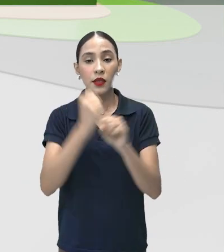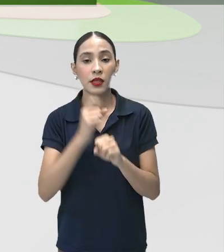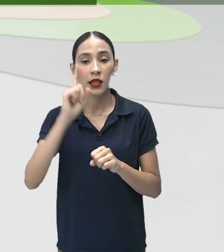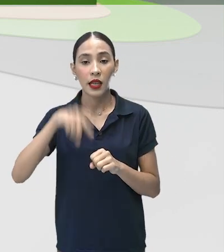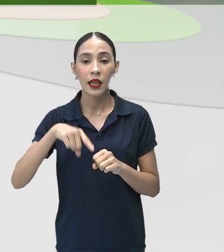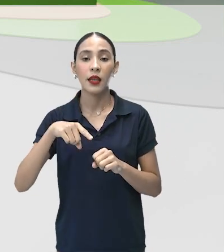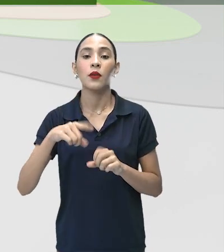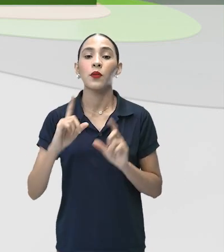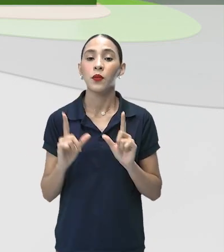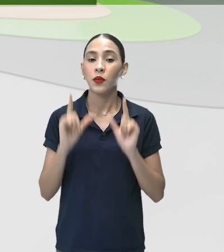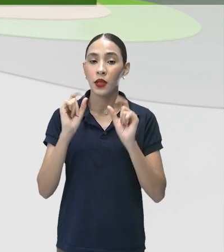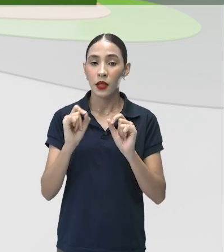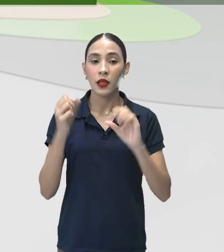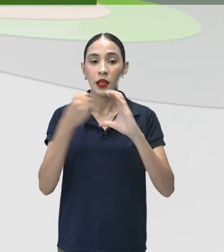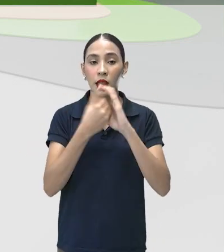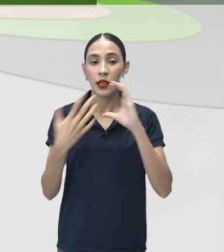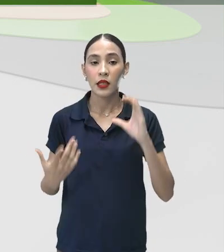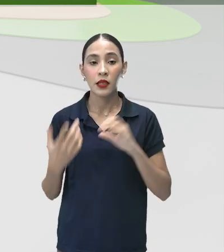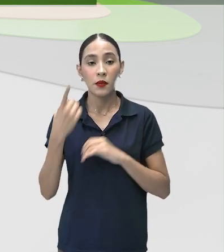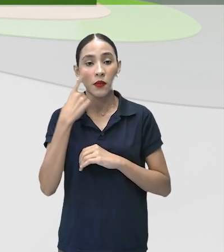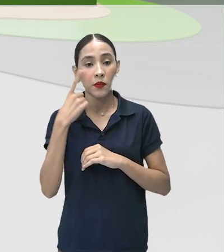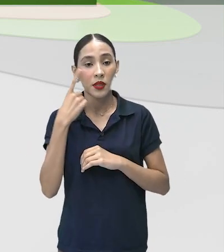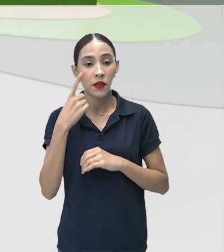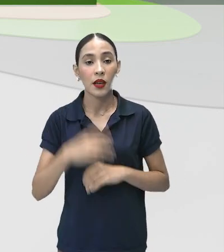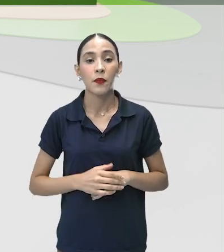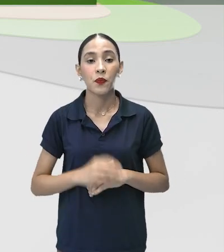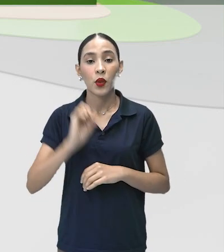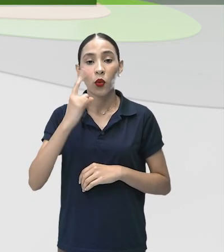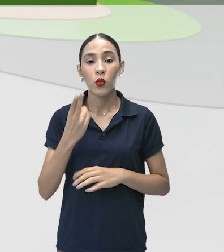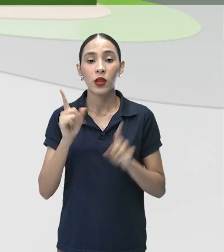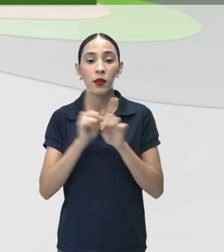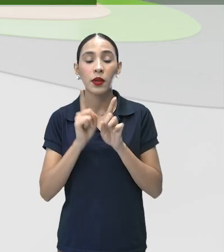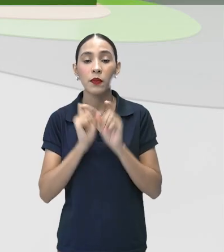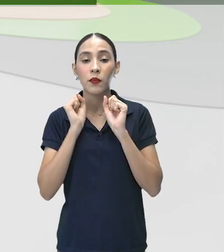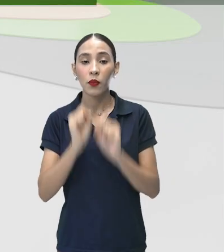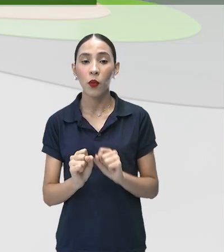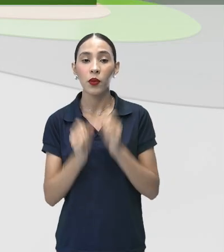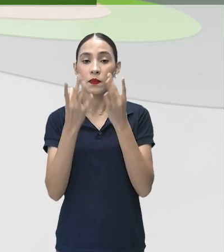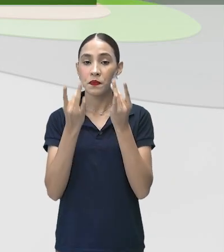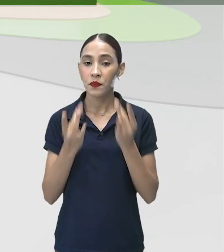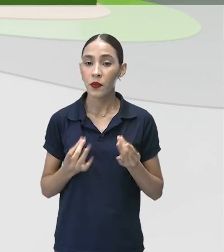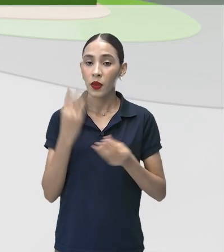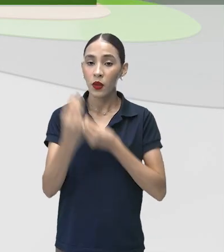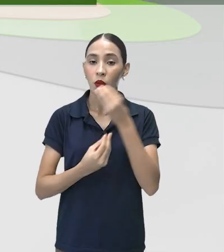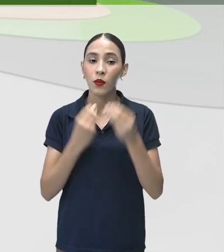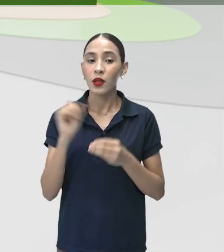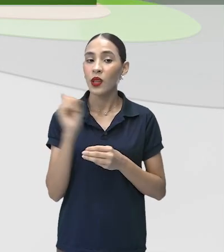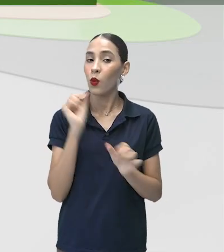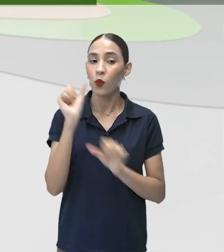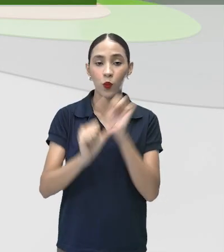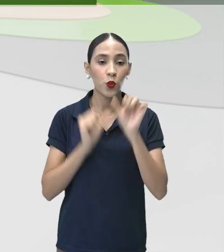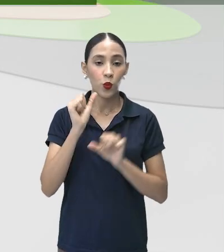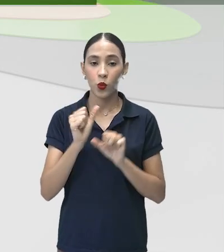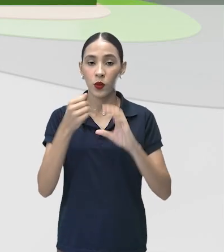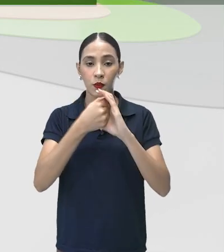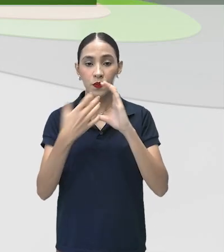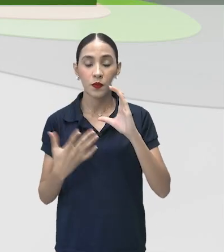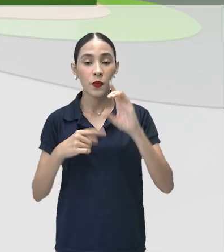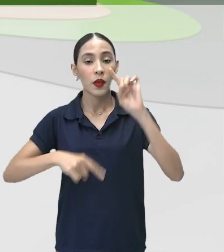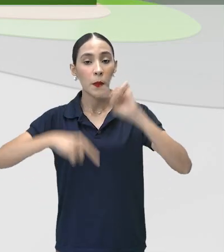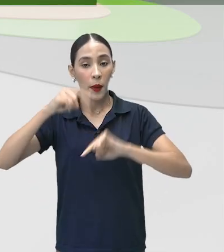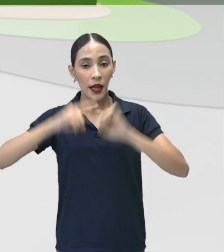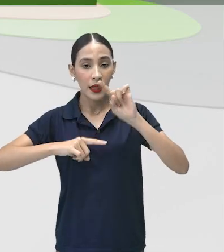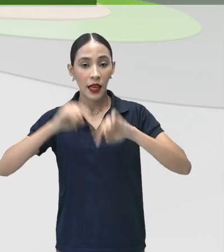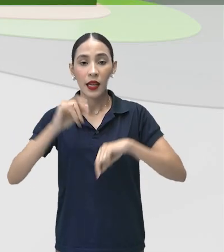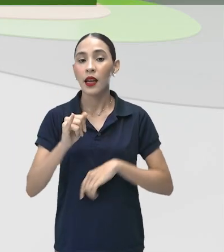são características observáveis ou que podem ser mensuradas sem mudar a composição da